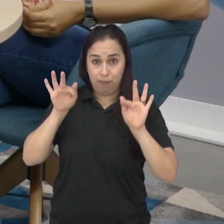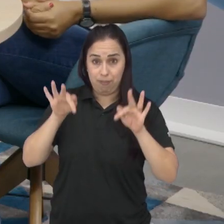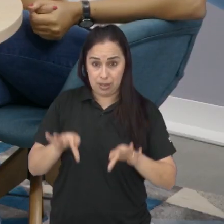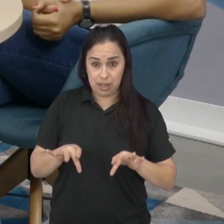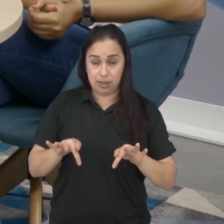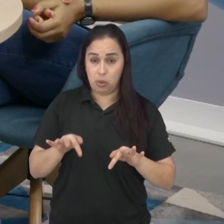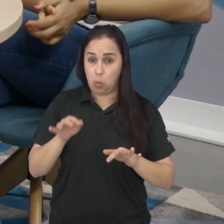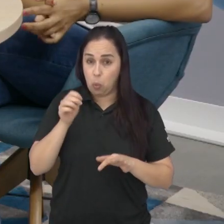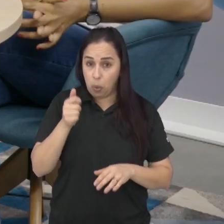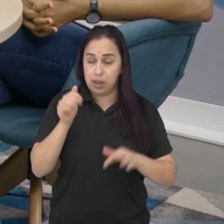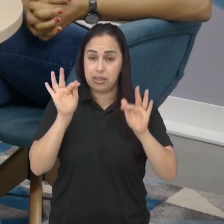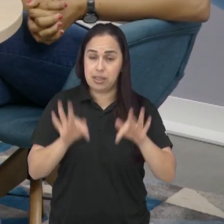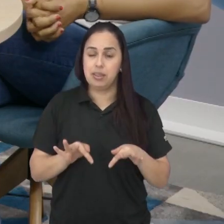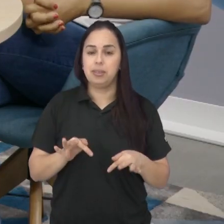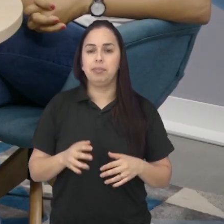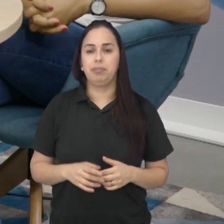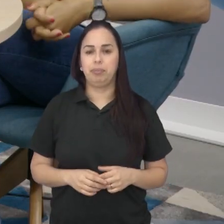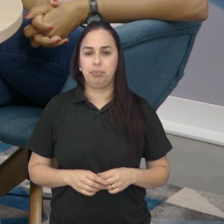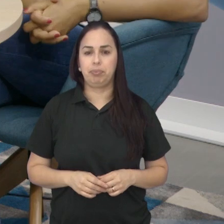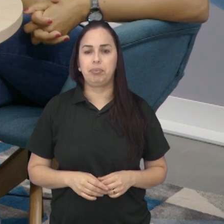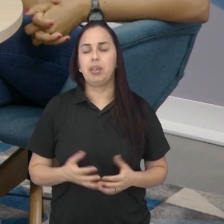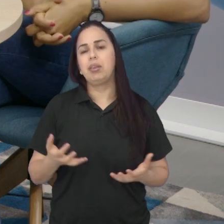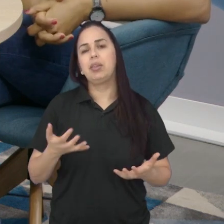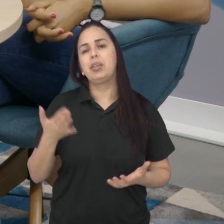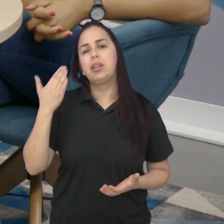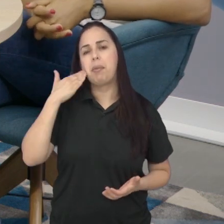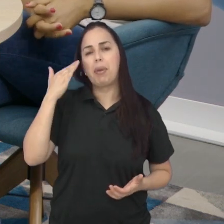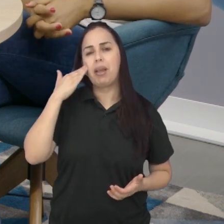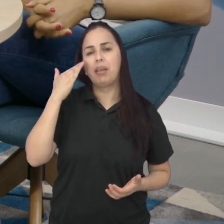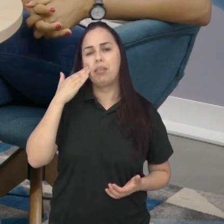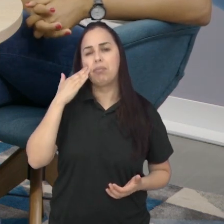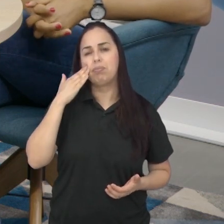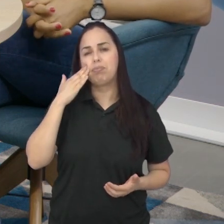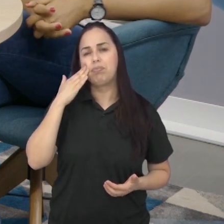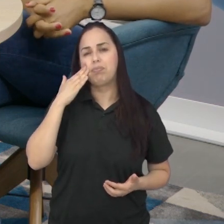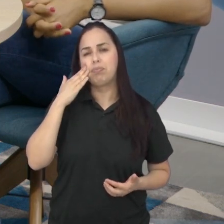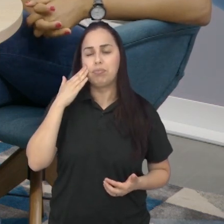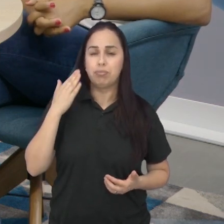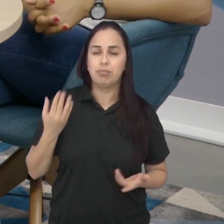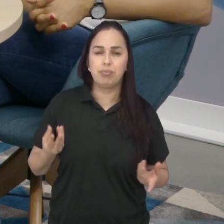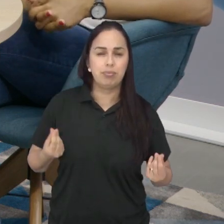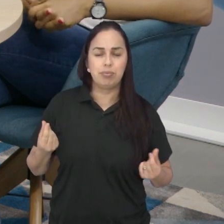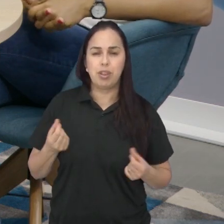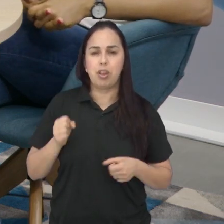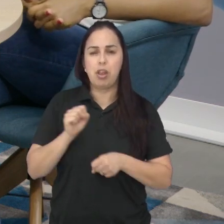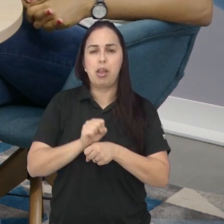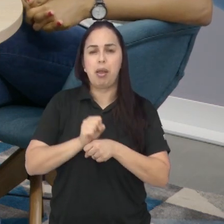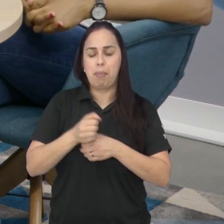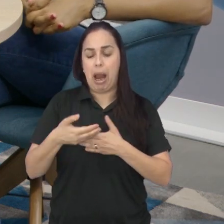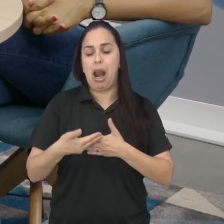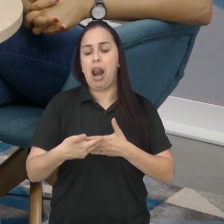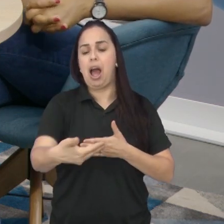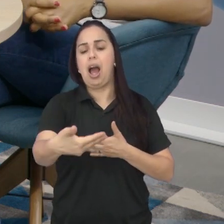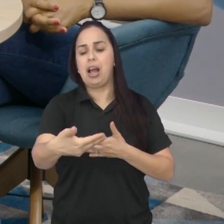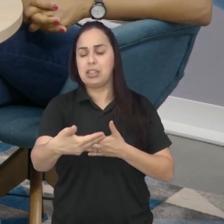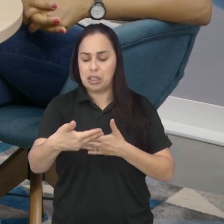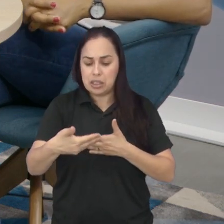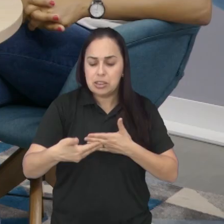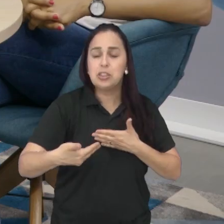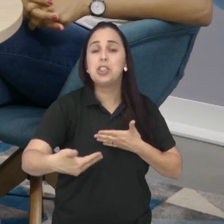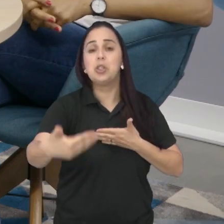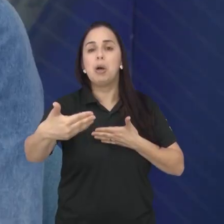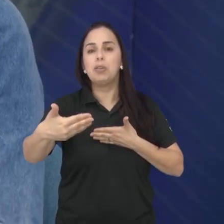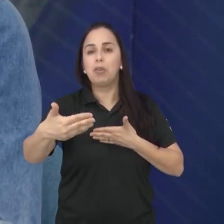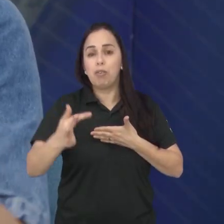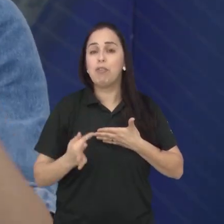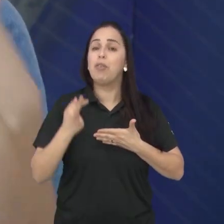quase que na reta final do programa. Queria saber de vocês, o que vocês esperam assim no futuro, a médio, longo